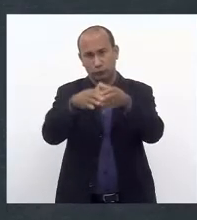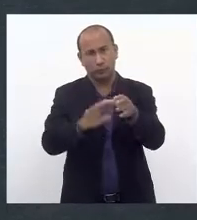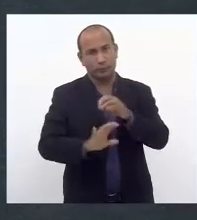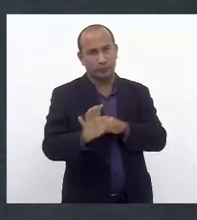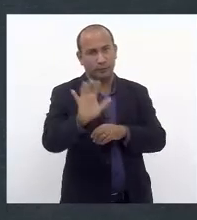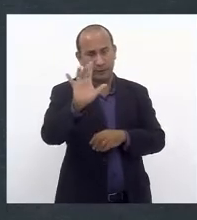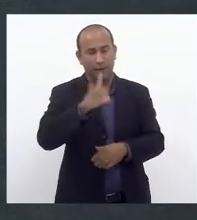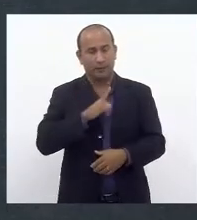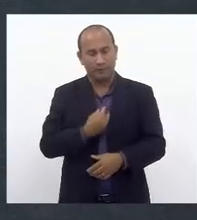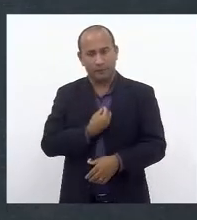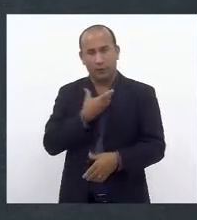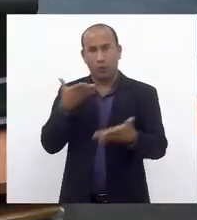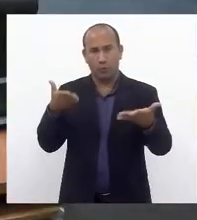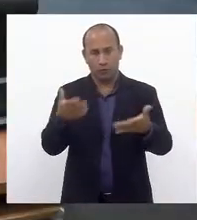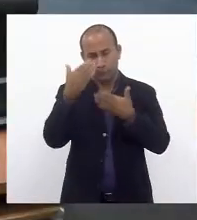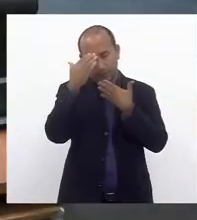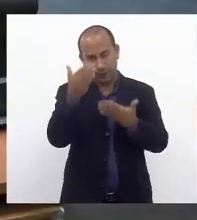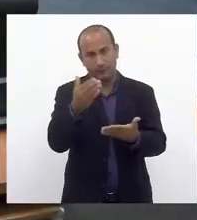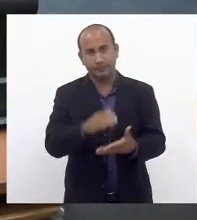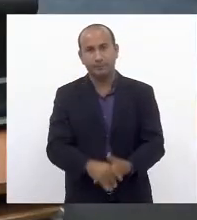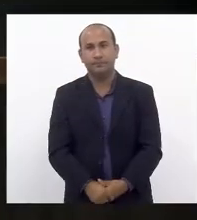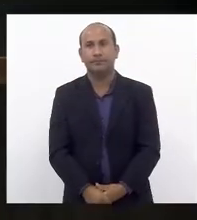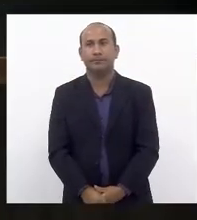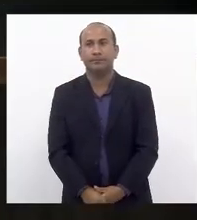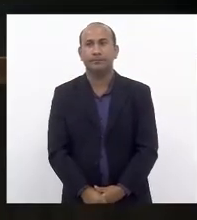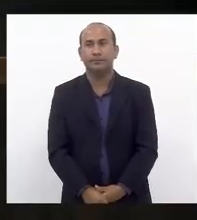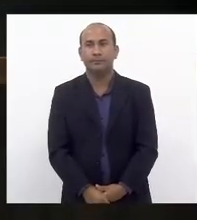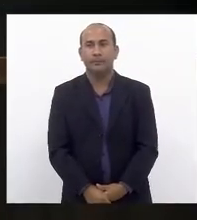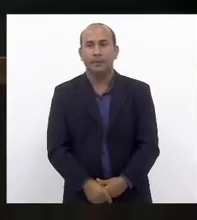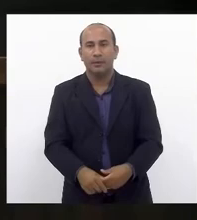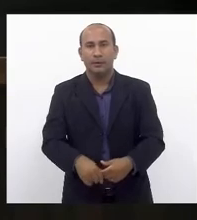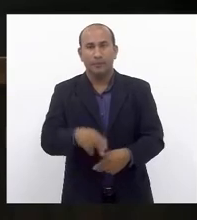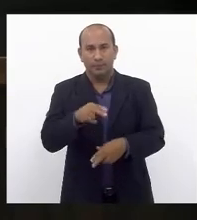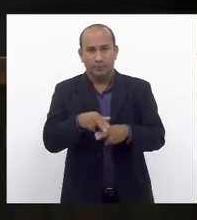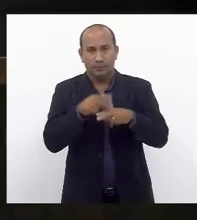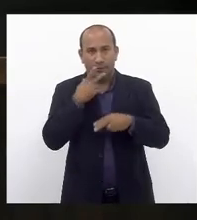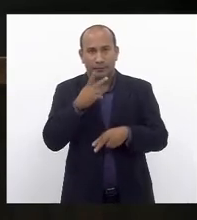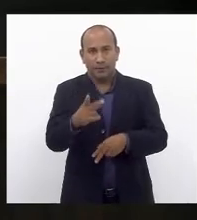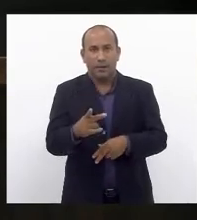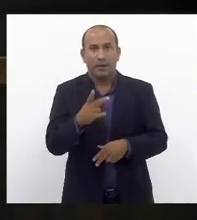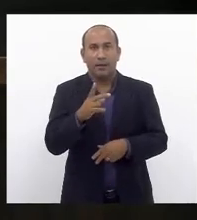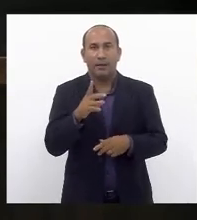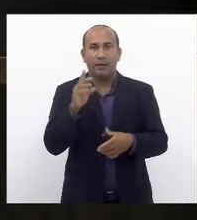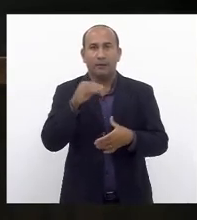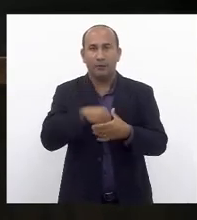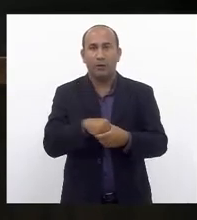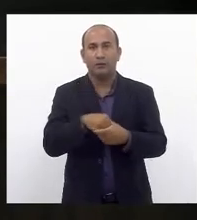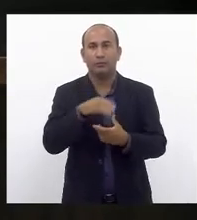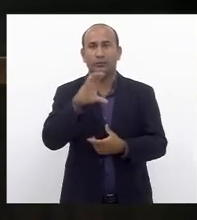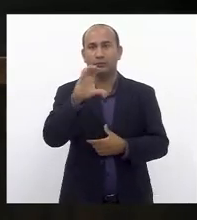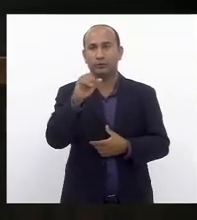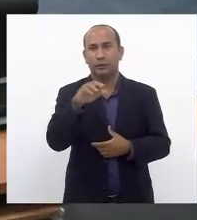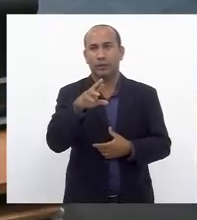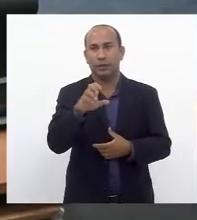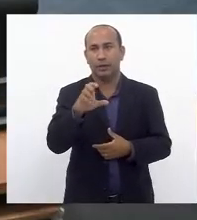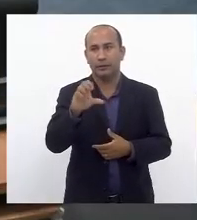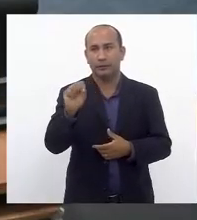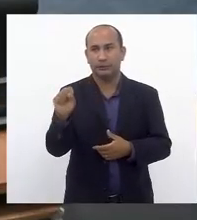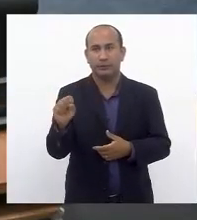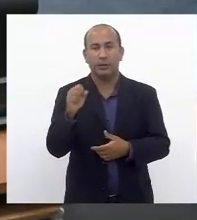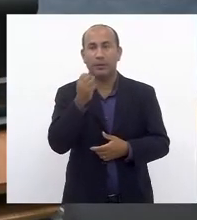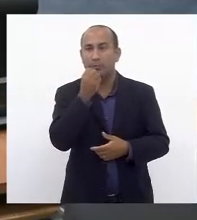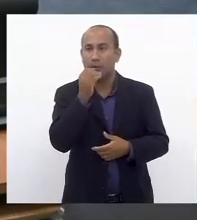tiveram presente hoje. Muito obrigada. Para a declaração de voto, o deputado Charles Batista. Presidente,